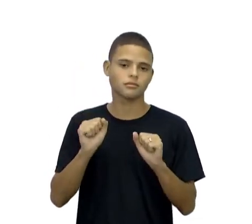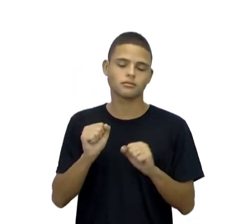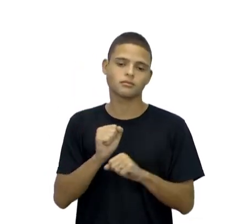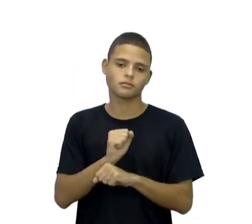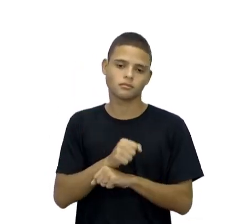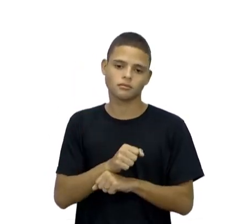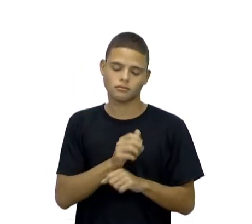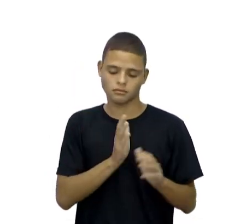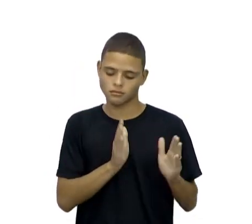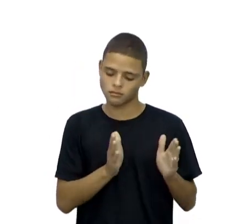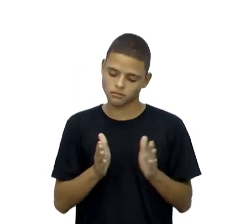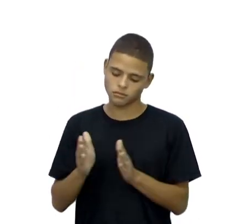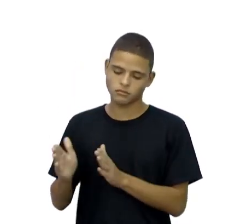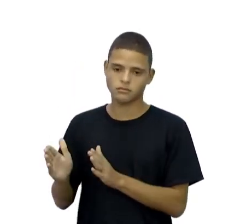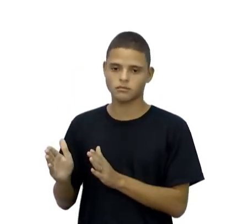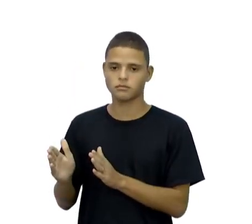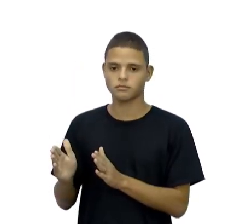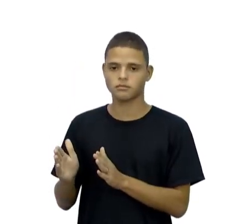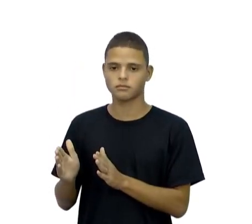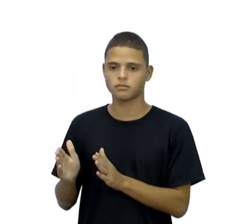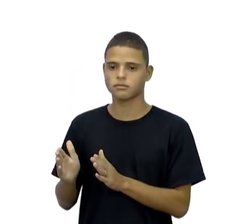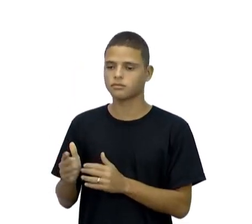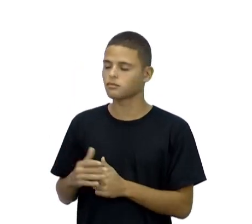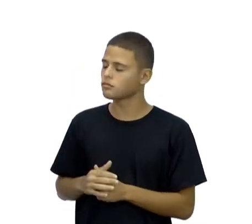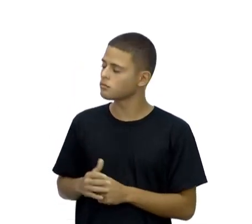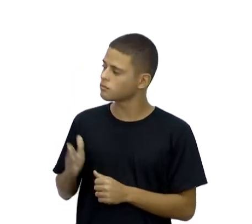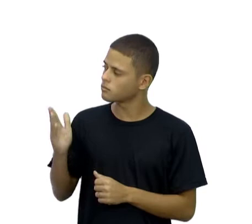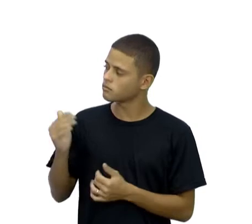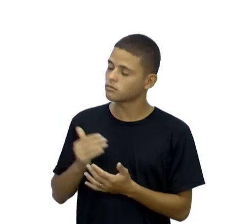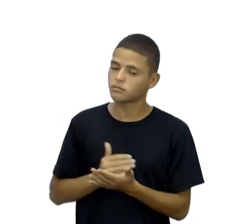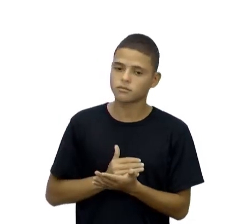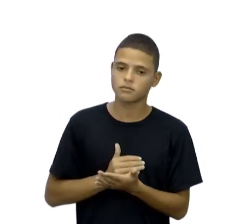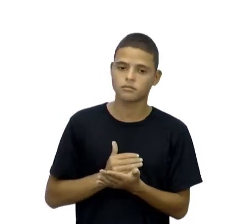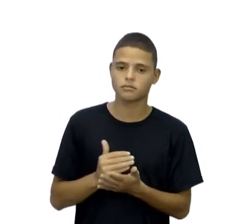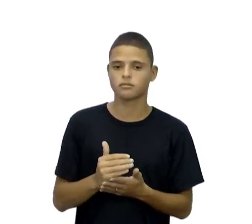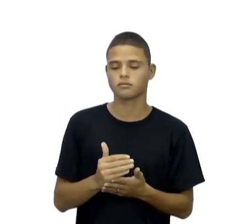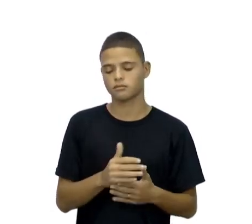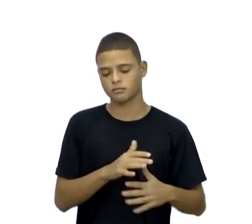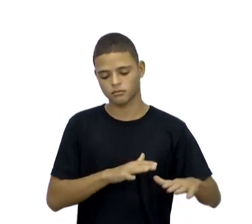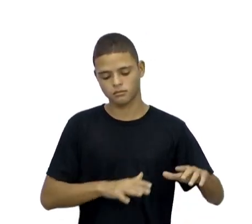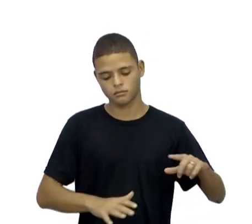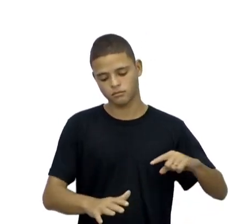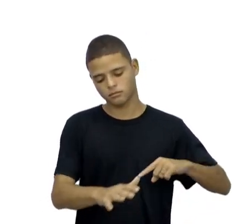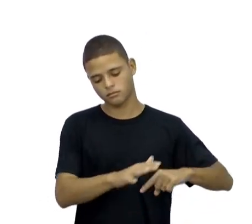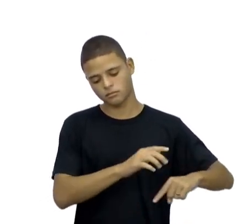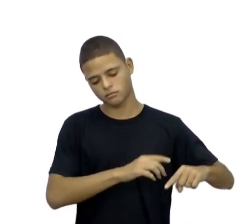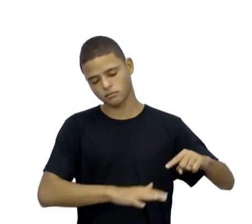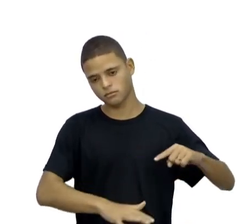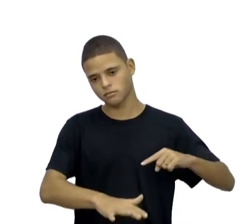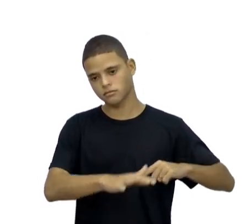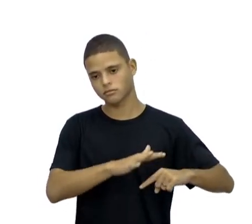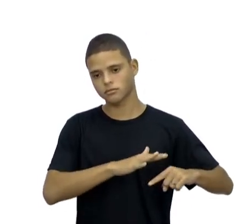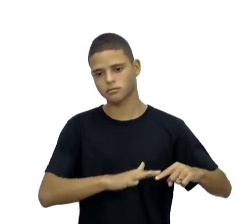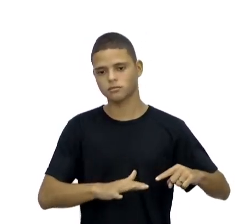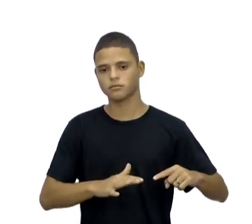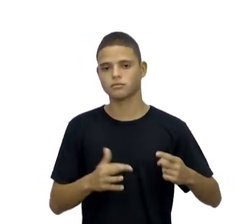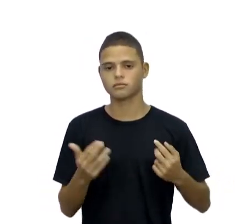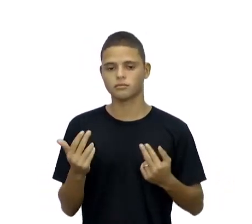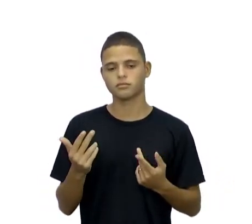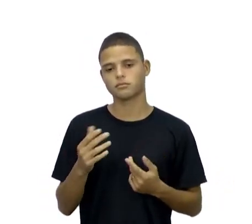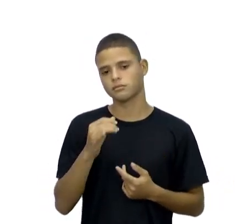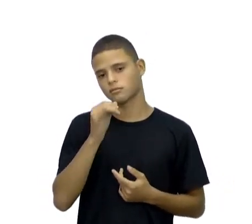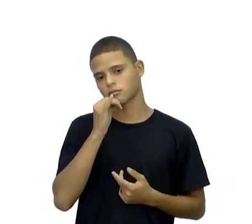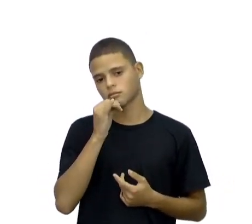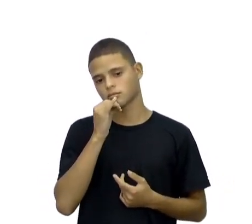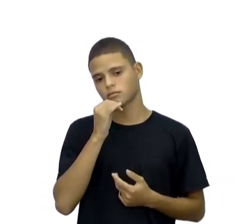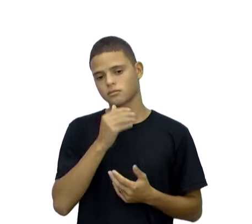se organizam, esses elétrons se organizam. Aí eles começam a circular no mesmo sentido. Então, quando os elétrons se